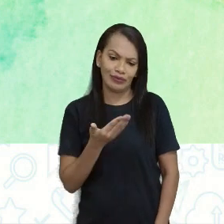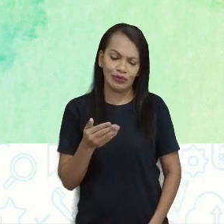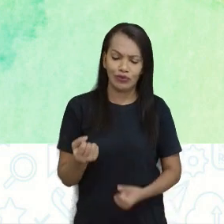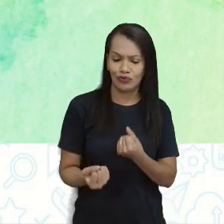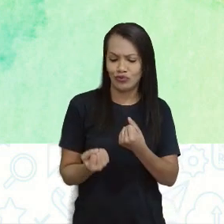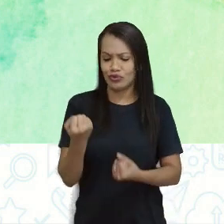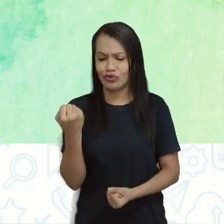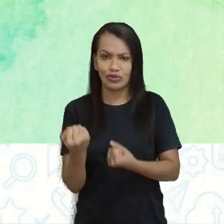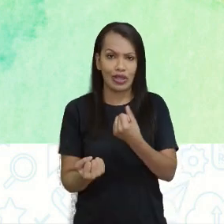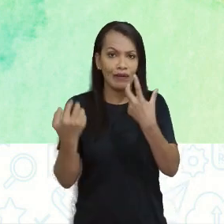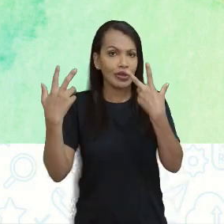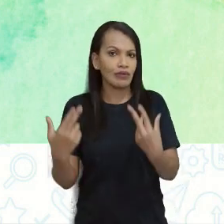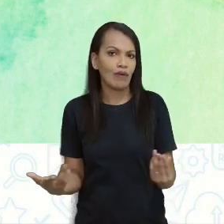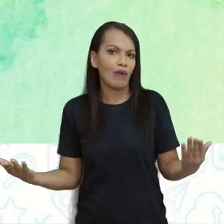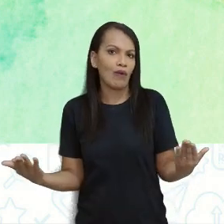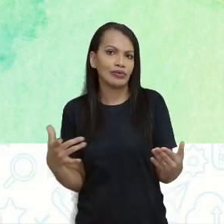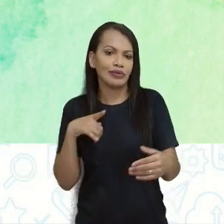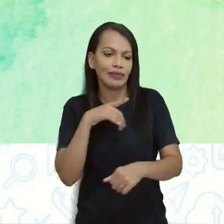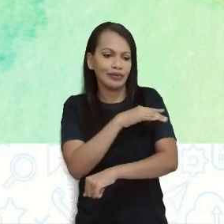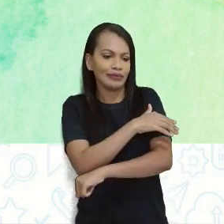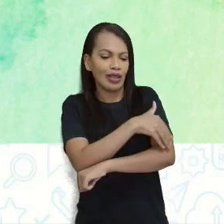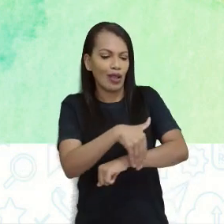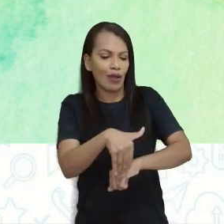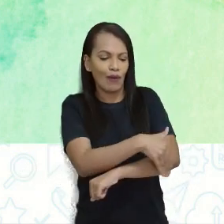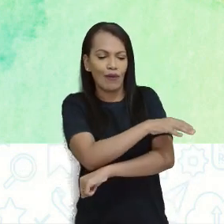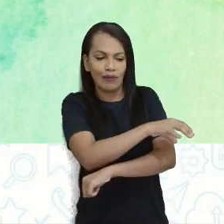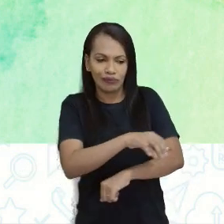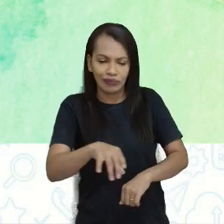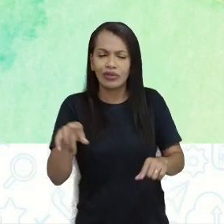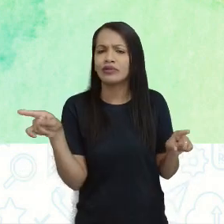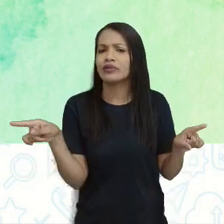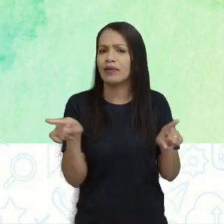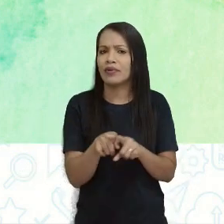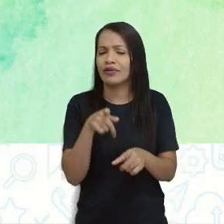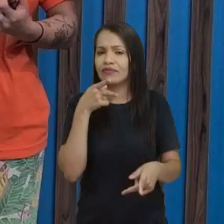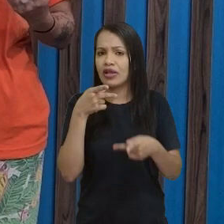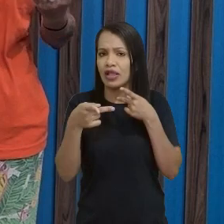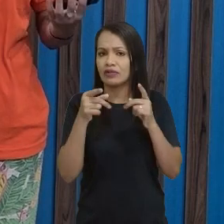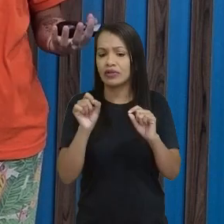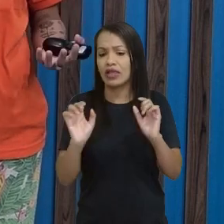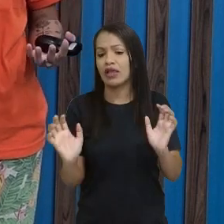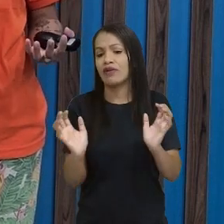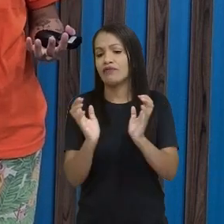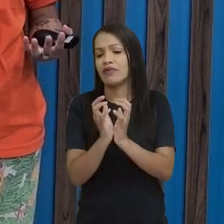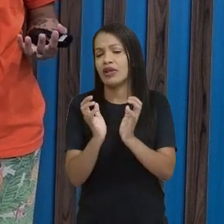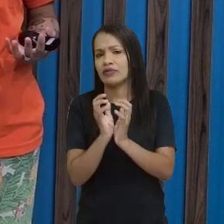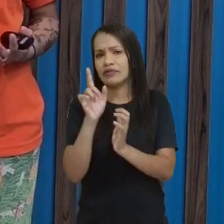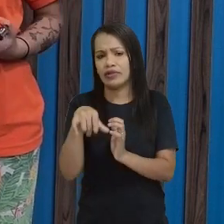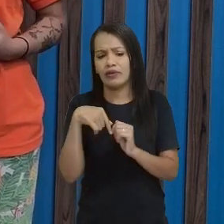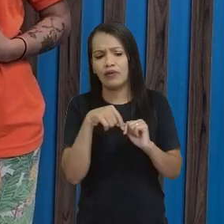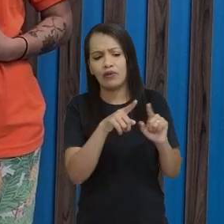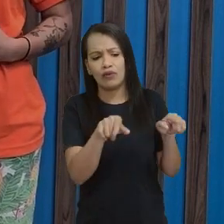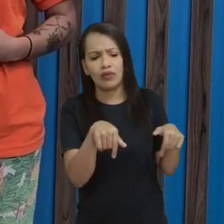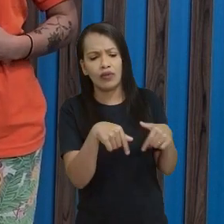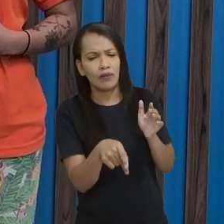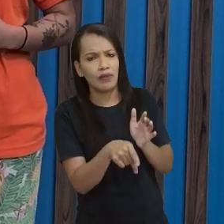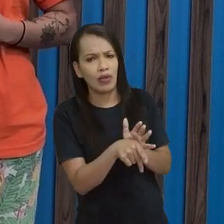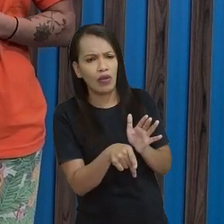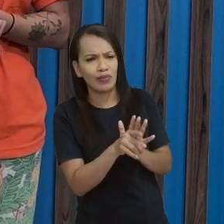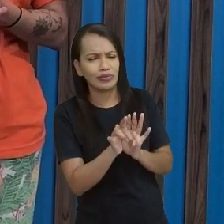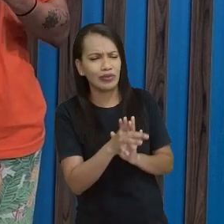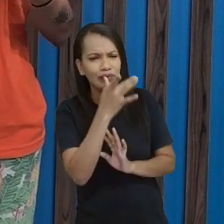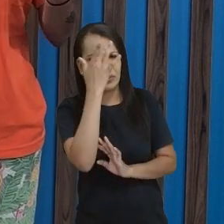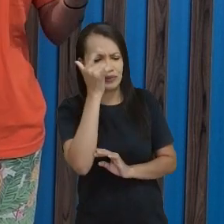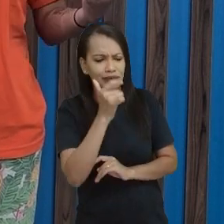carros, né, as estradas também não tinha, né, como eu estava falando, o Recife era uma colônia de pescadores, então não tinha